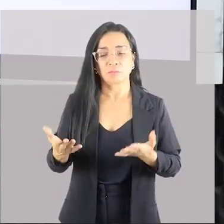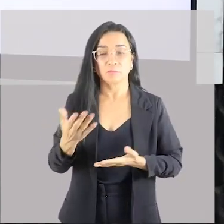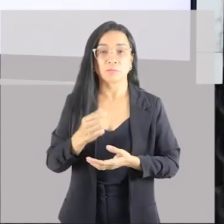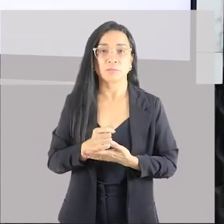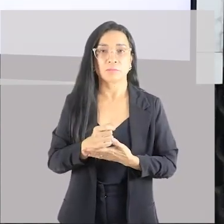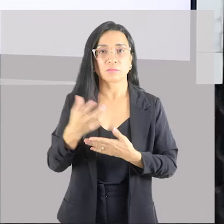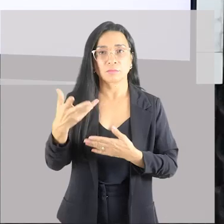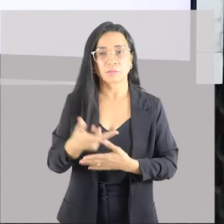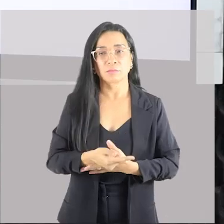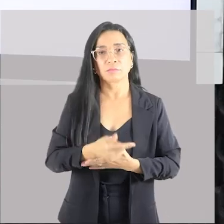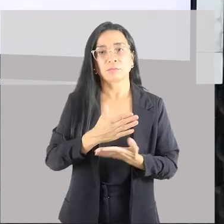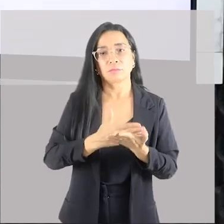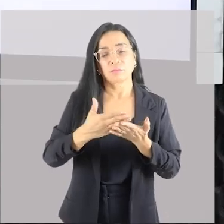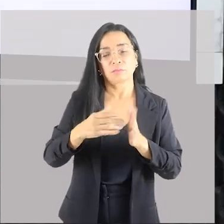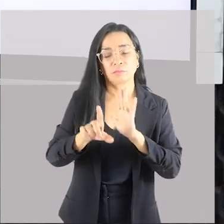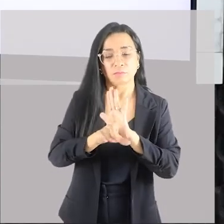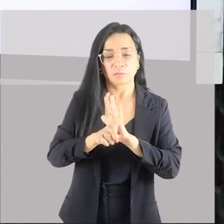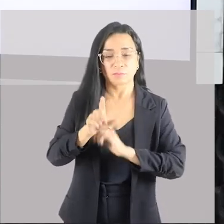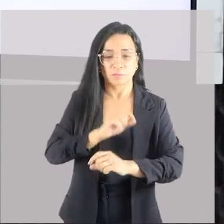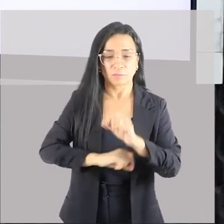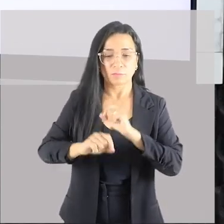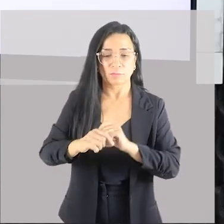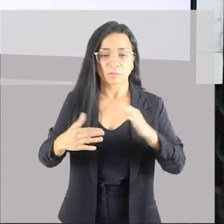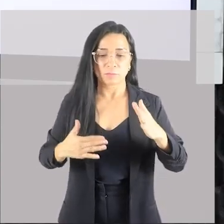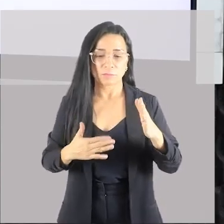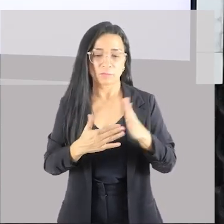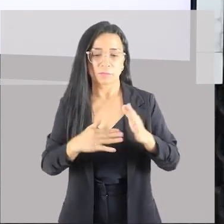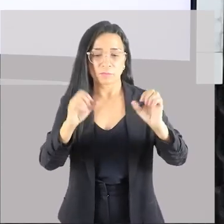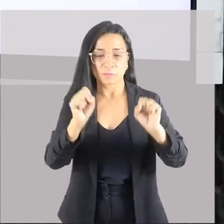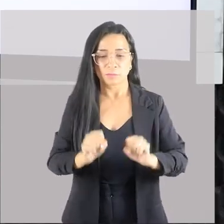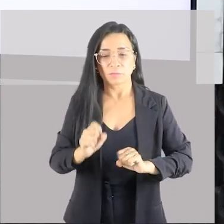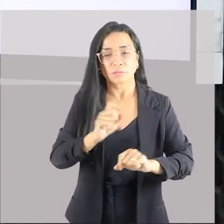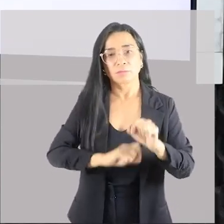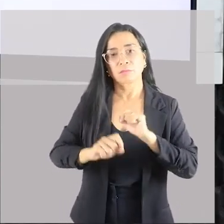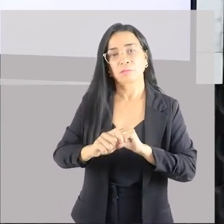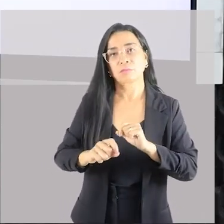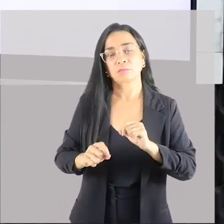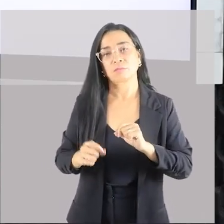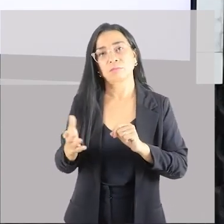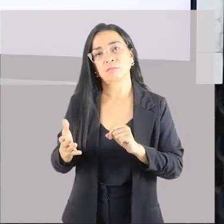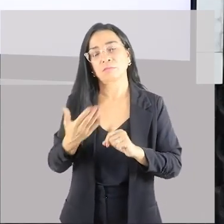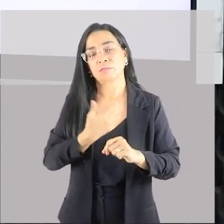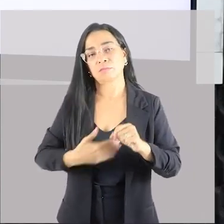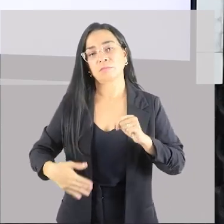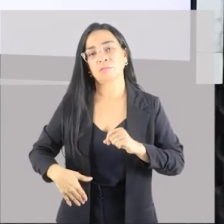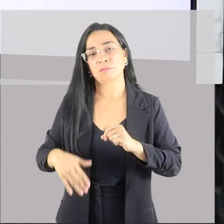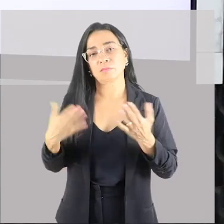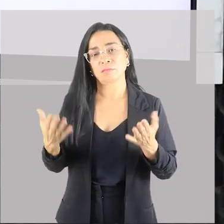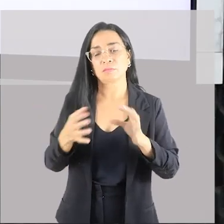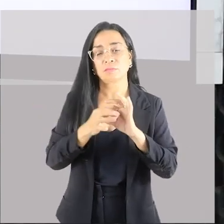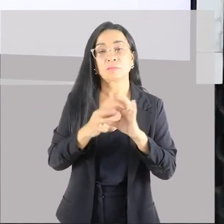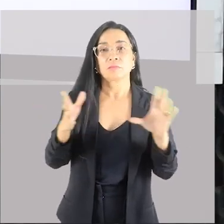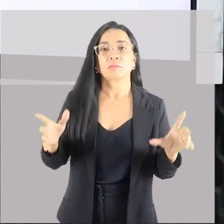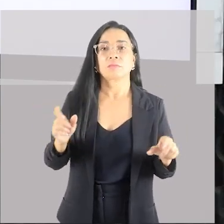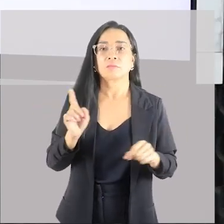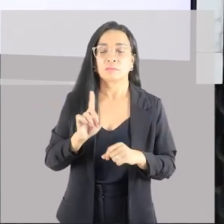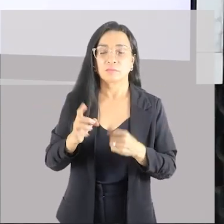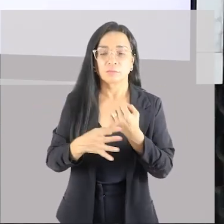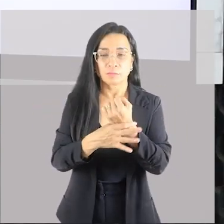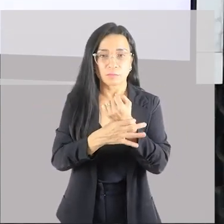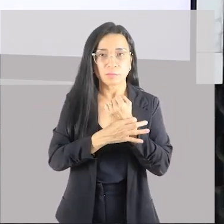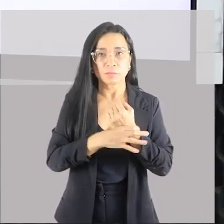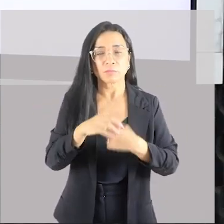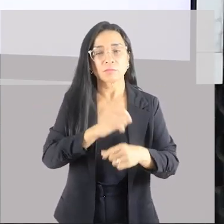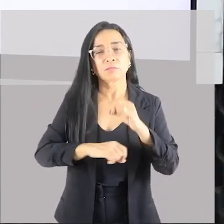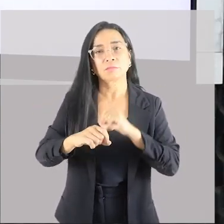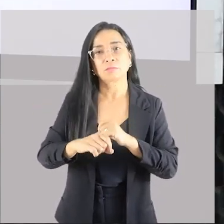a partir da lei, limitando o poder do Estado, daí um liberalismo e não um absolutismo.